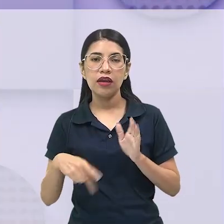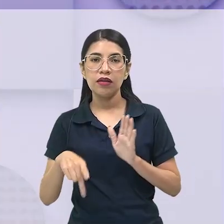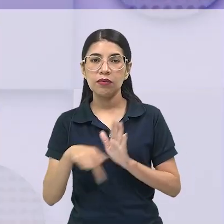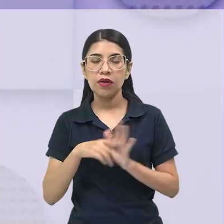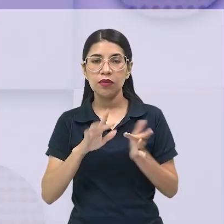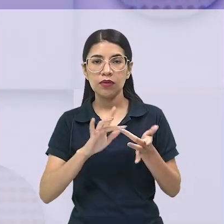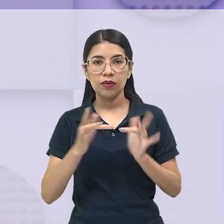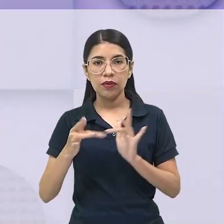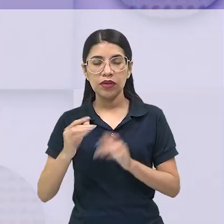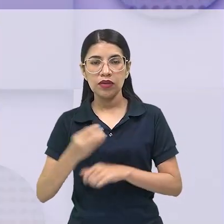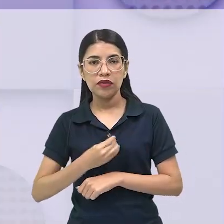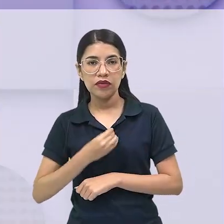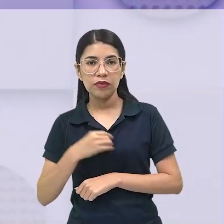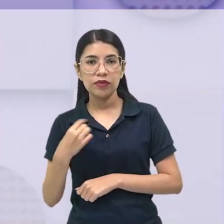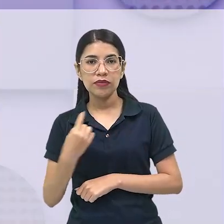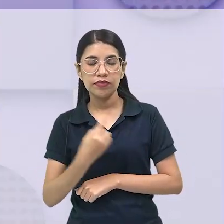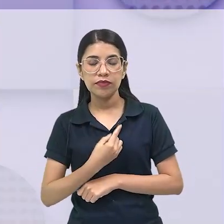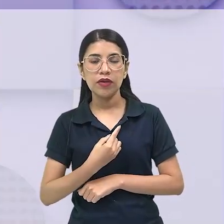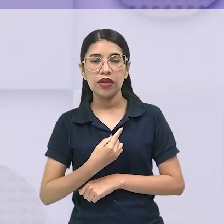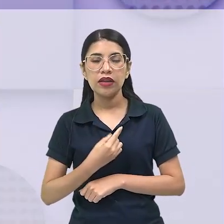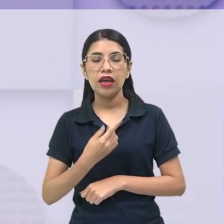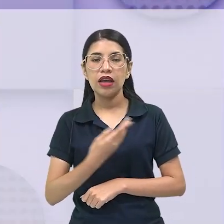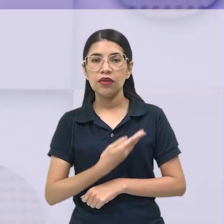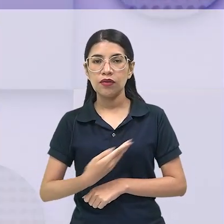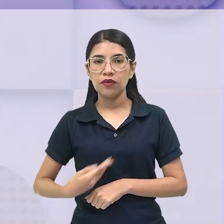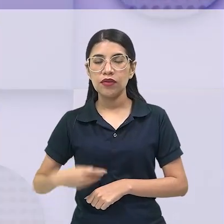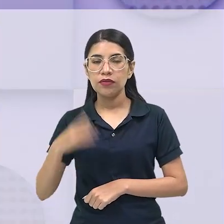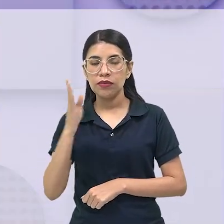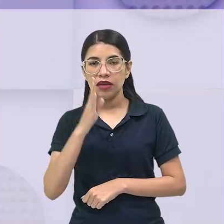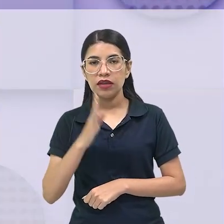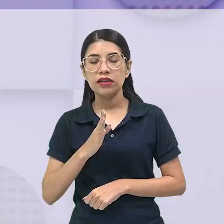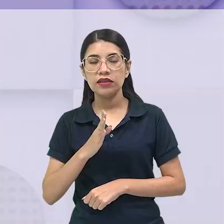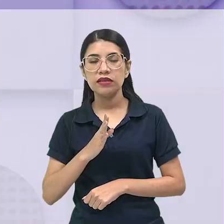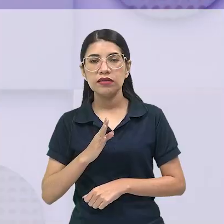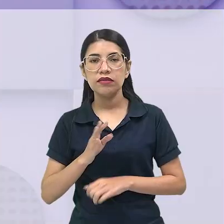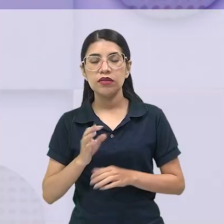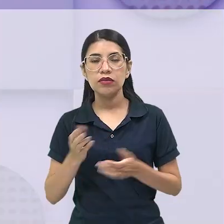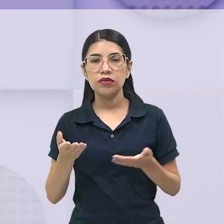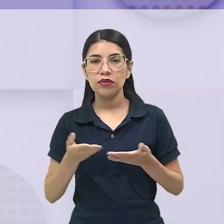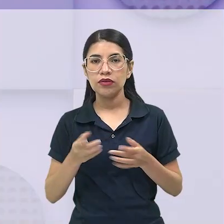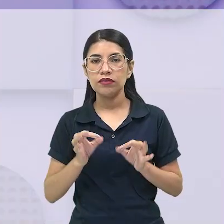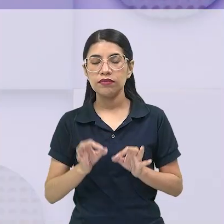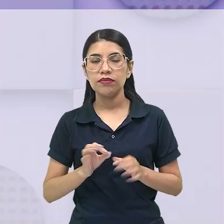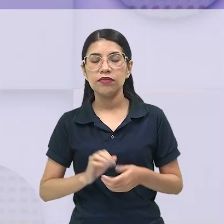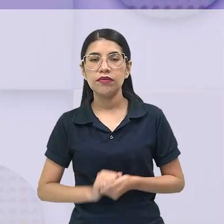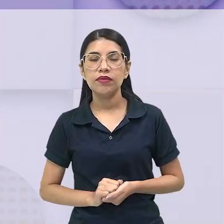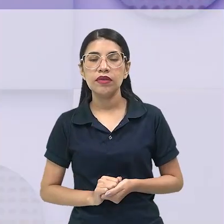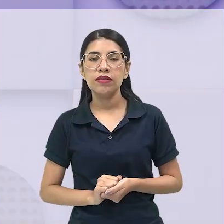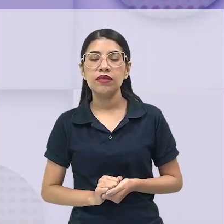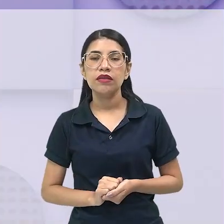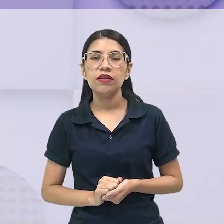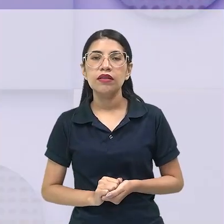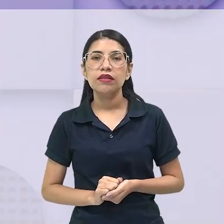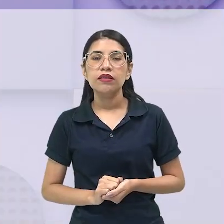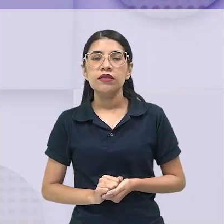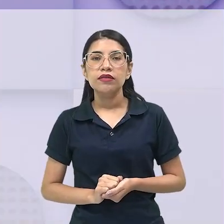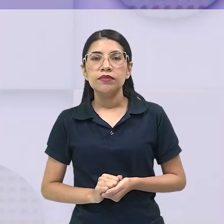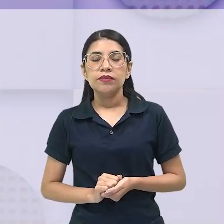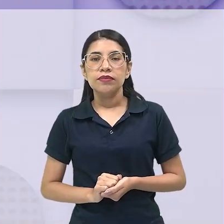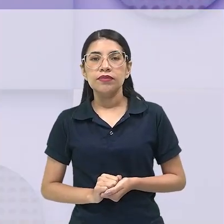contexto que nós vivemos como Estado brasileiro nos dias atuais. E isso deve, de repente,